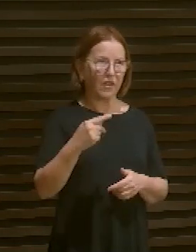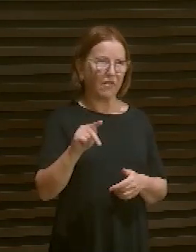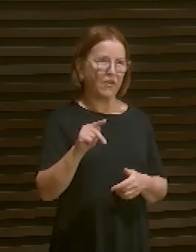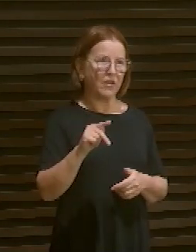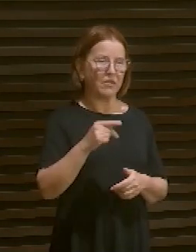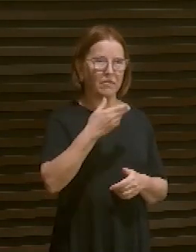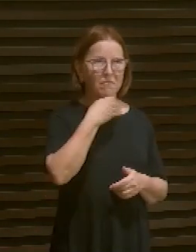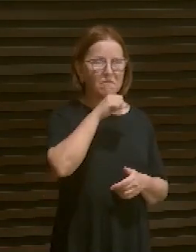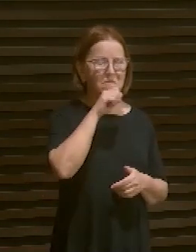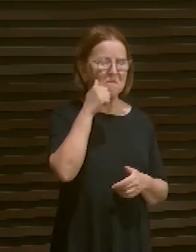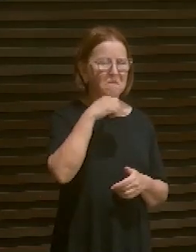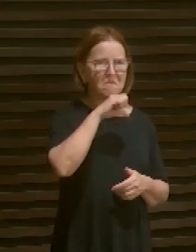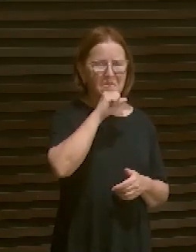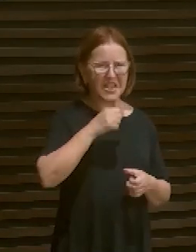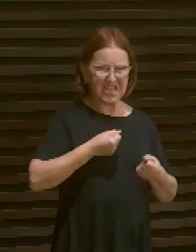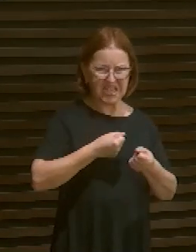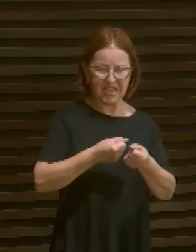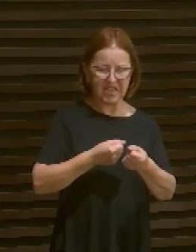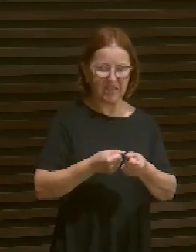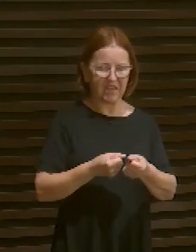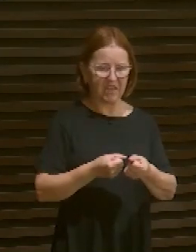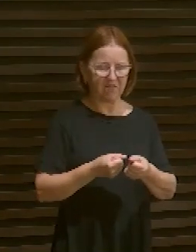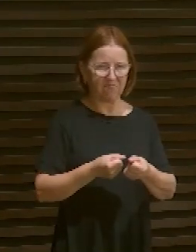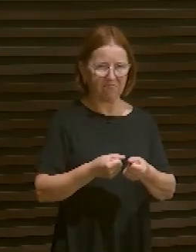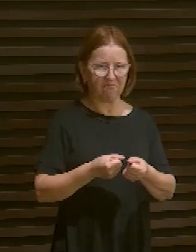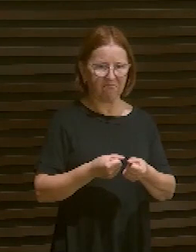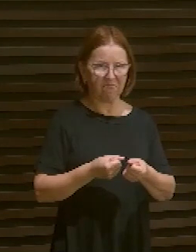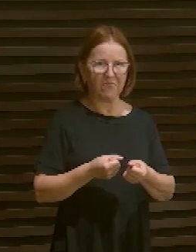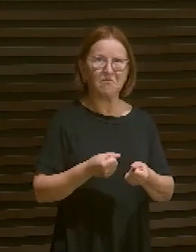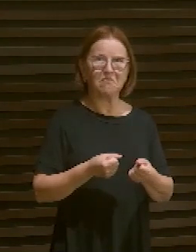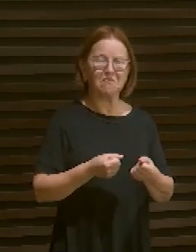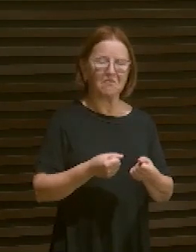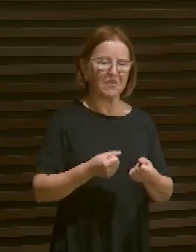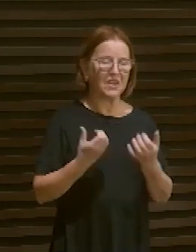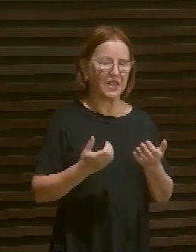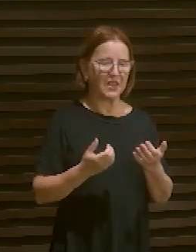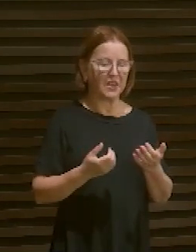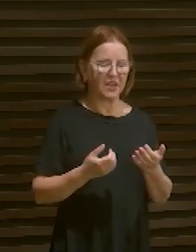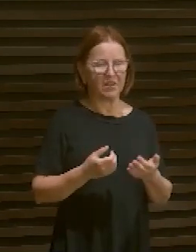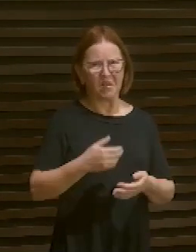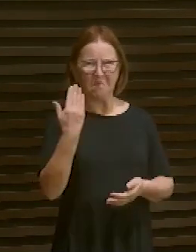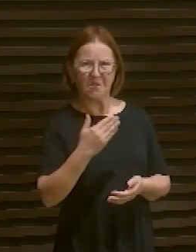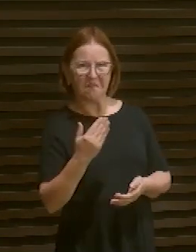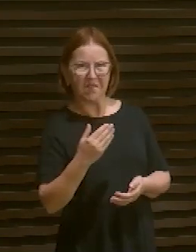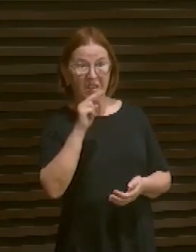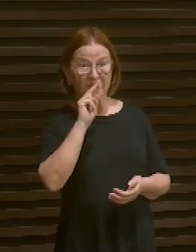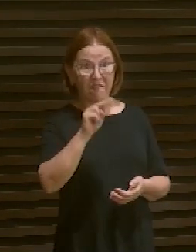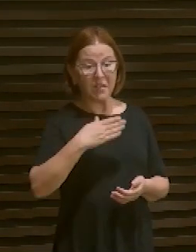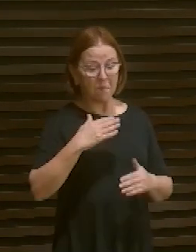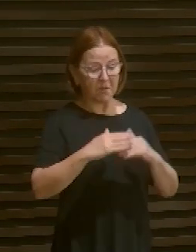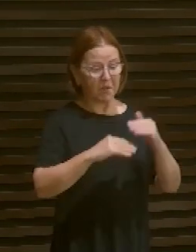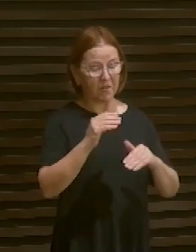tentaram, pondo-me à prova, e viram as minhas obras por 40